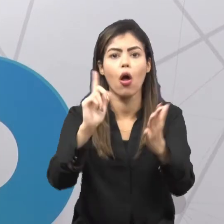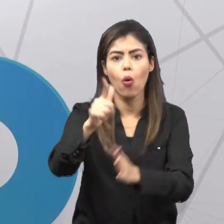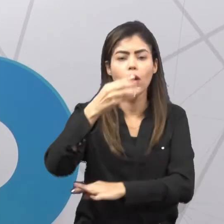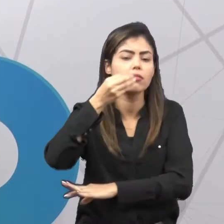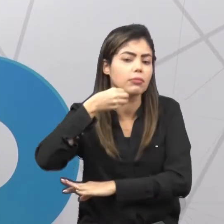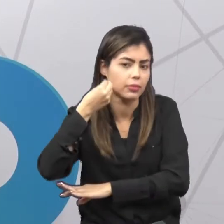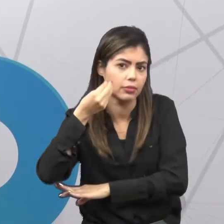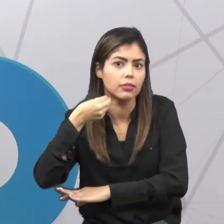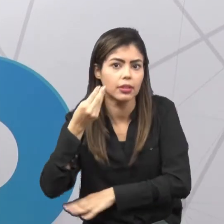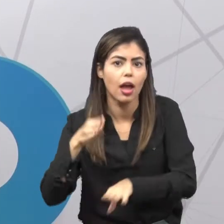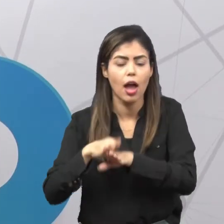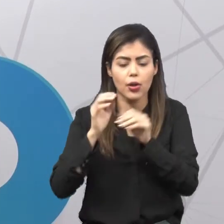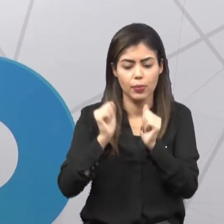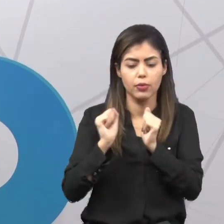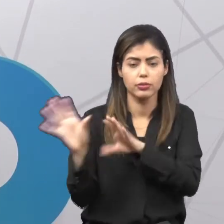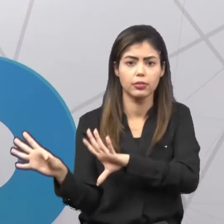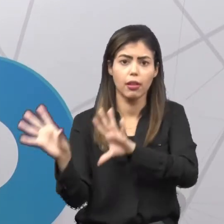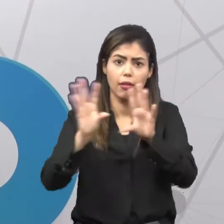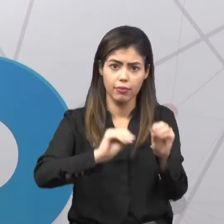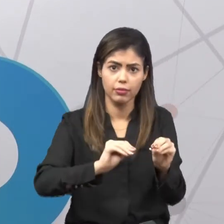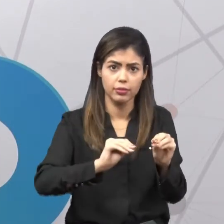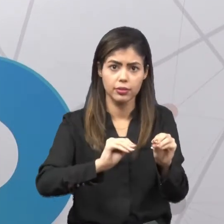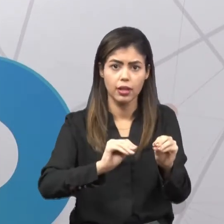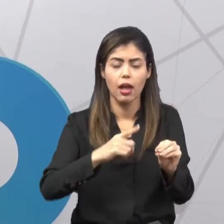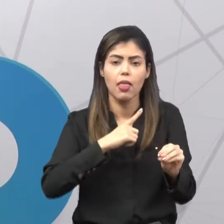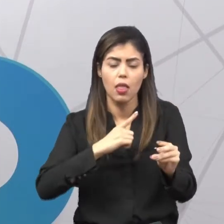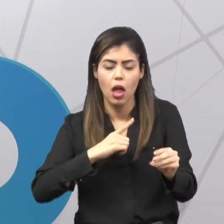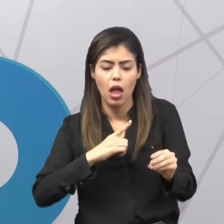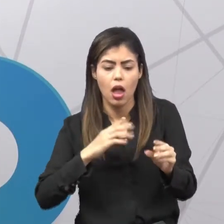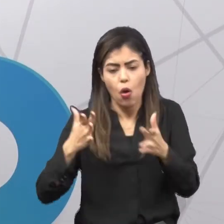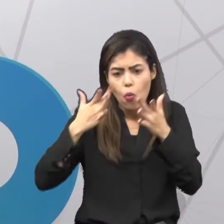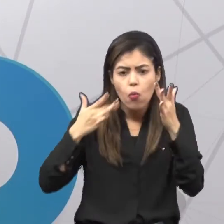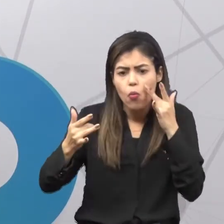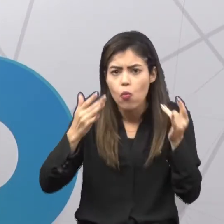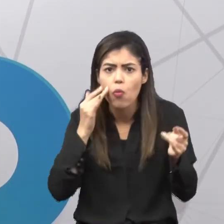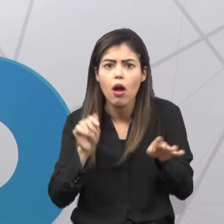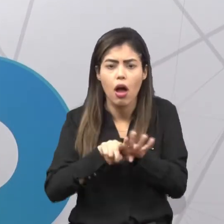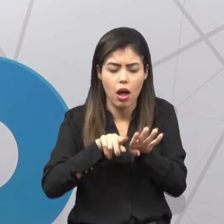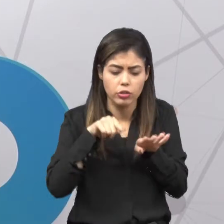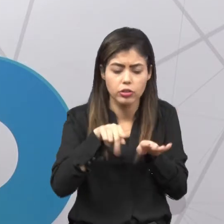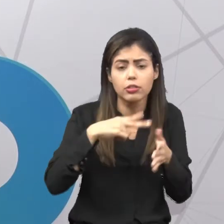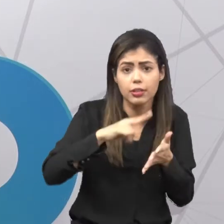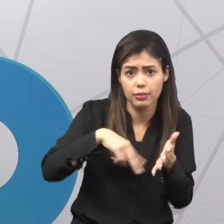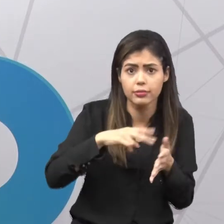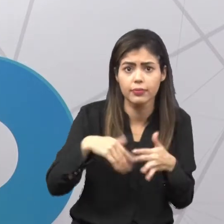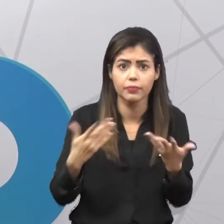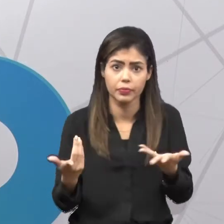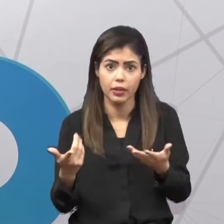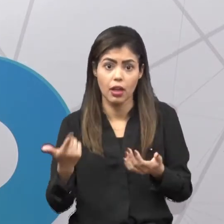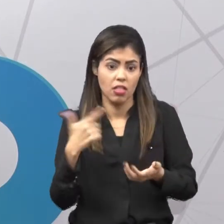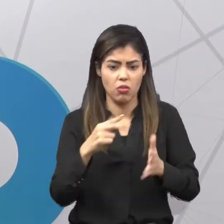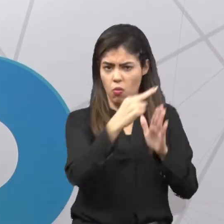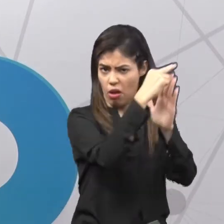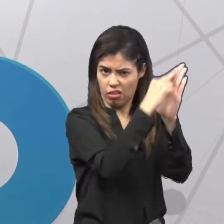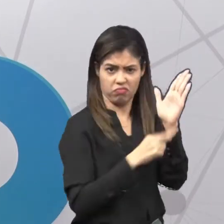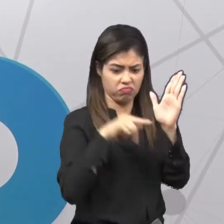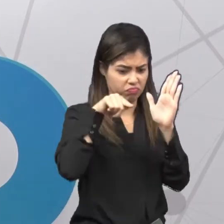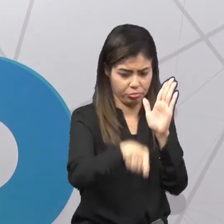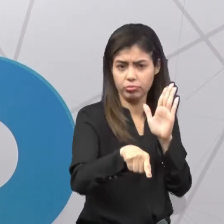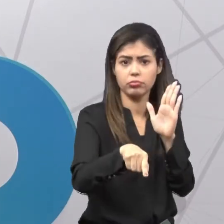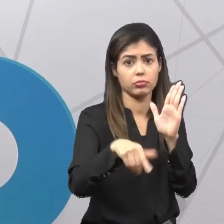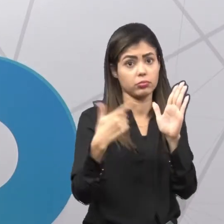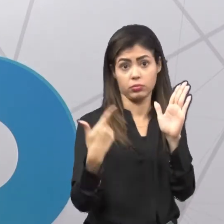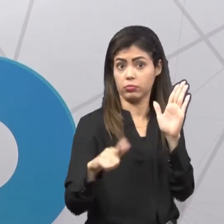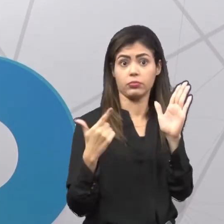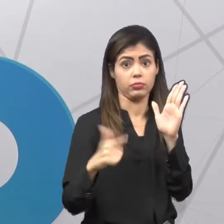experiências que possam levar isso à construção de um espetáculo de dança. E daí não existe mais uma regra